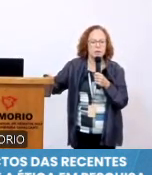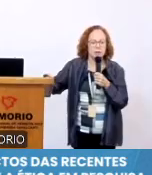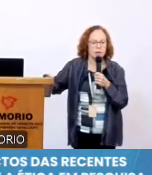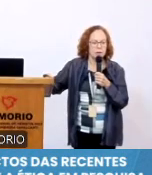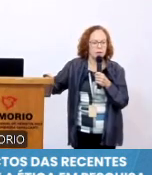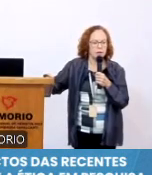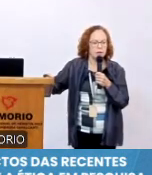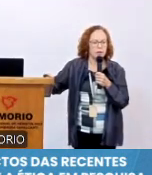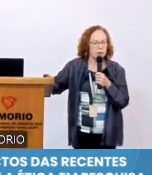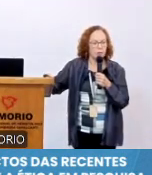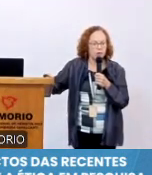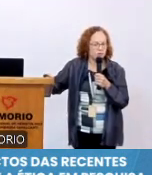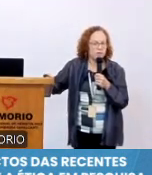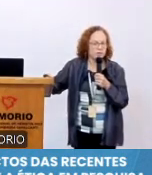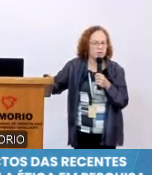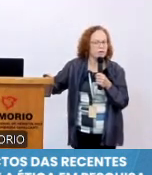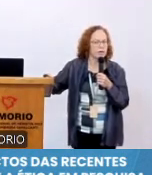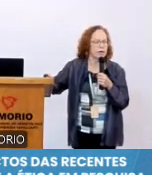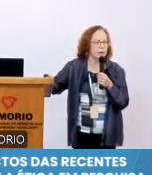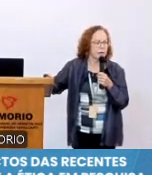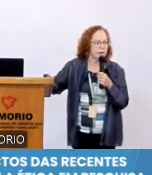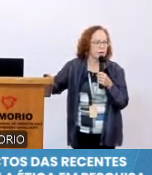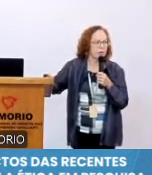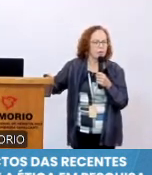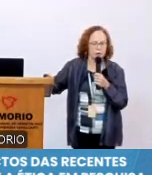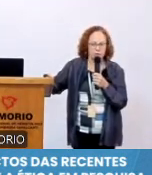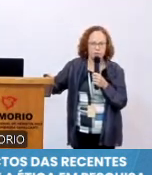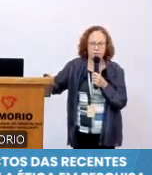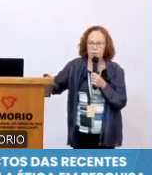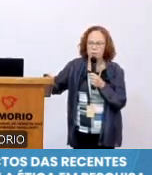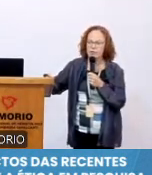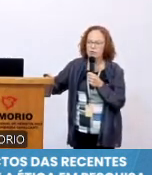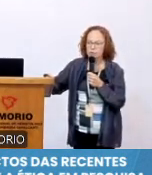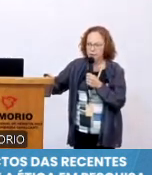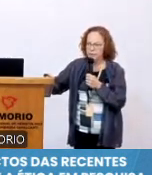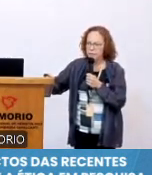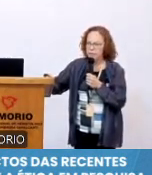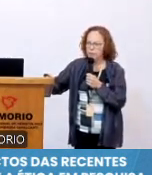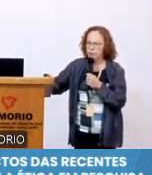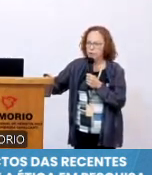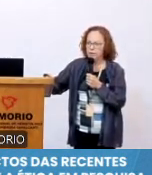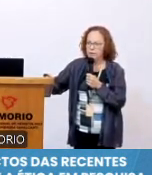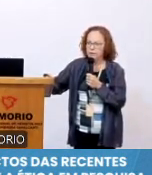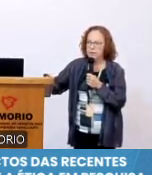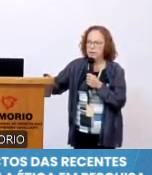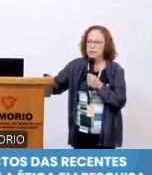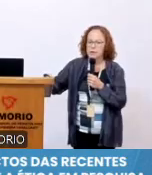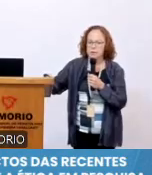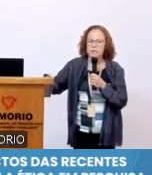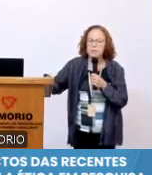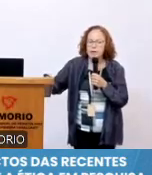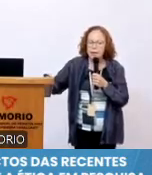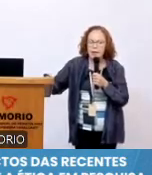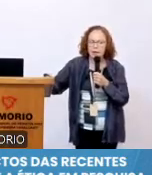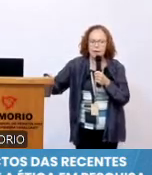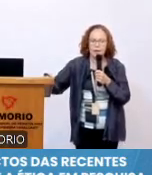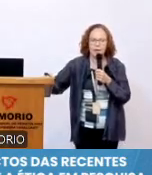pessoas que não podem se identificar, porque isso vai ser um prejuízo para si próprias.